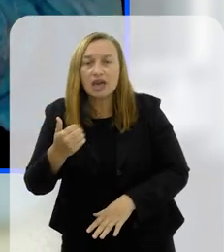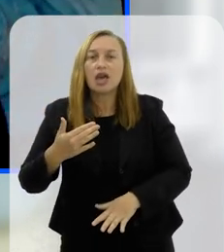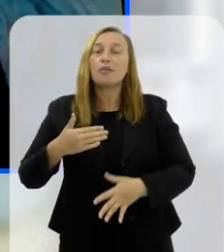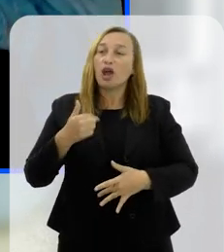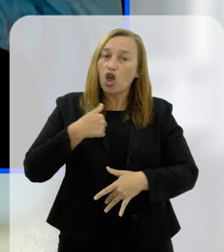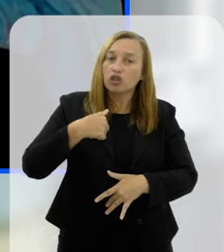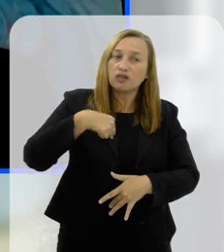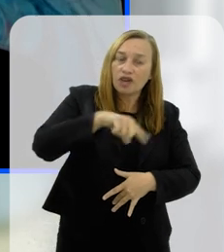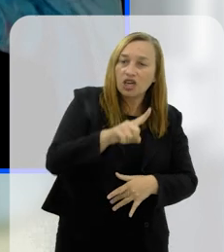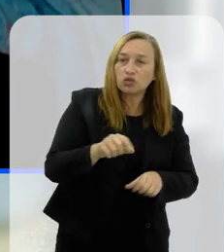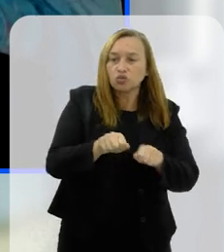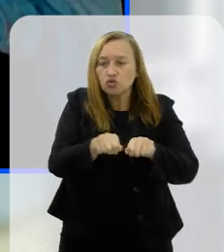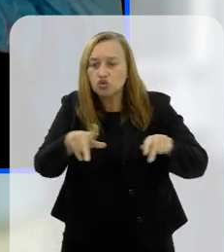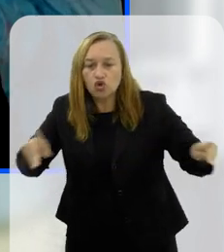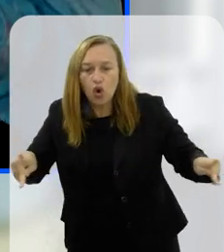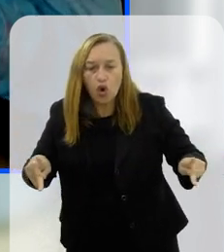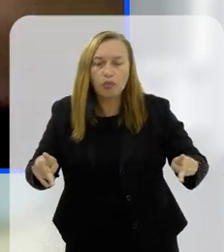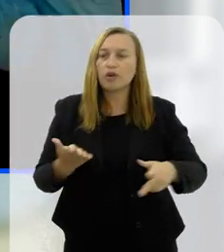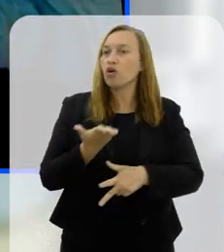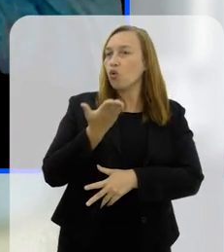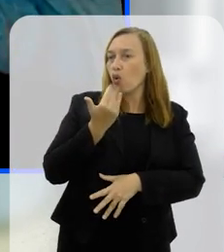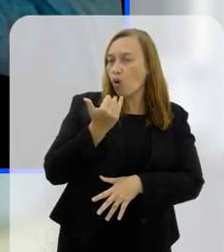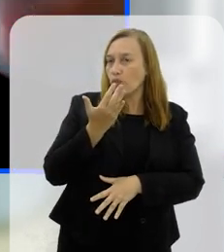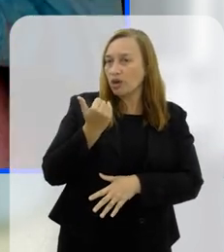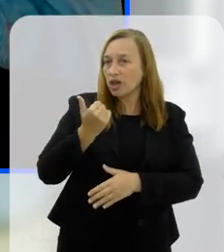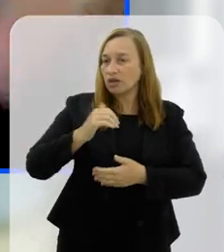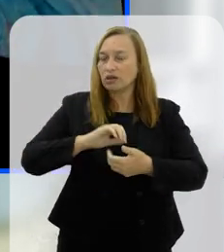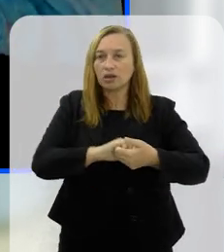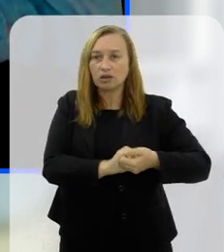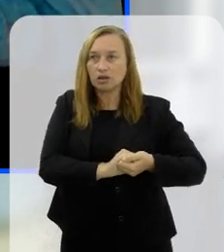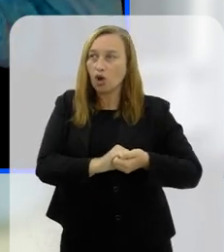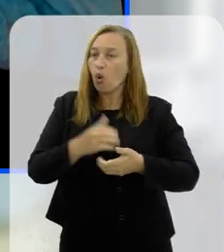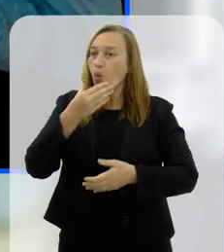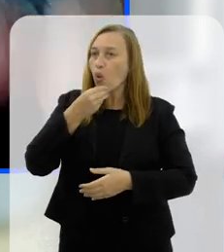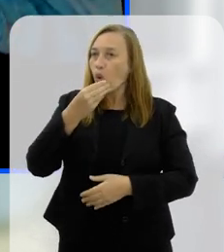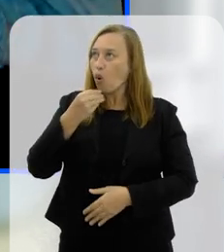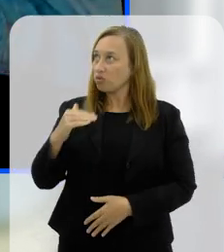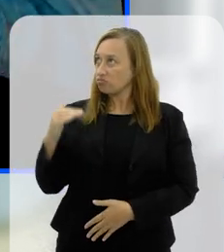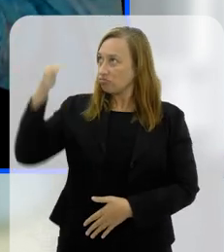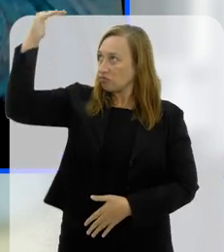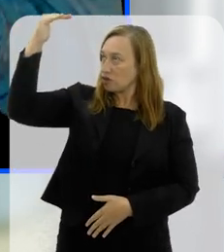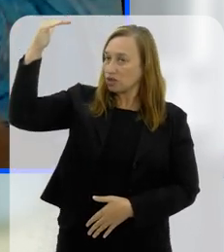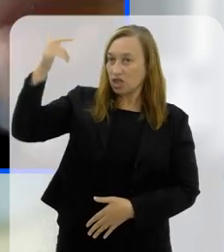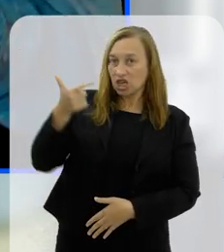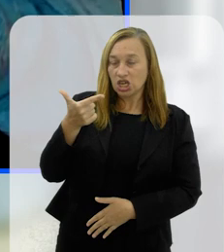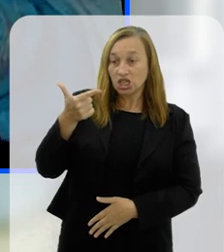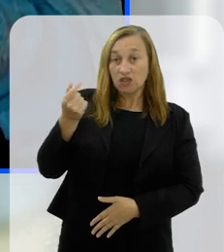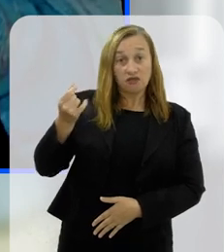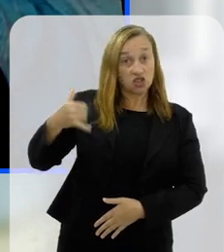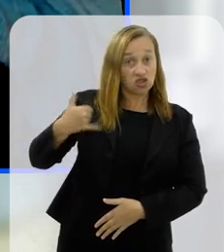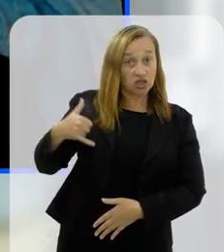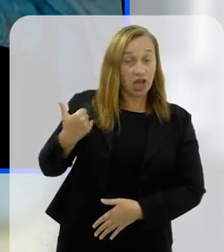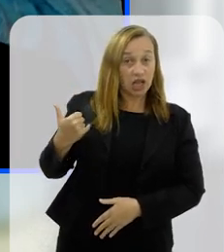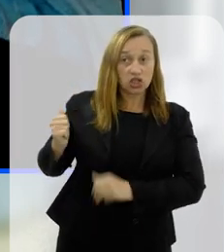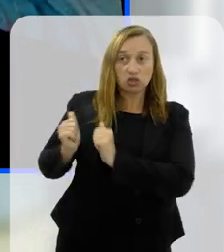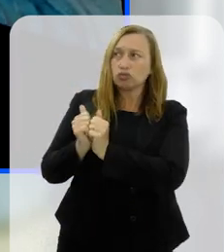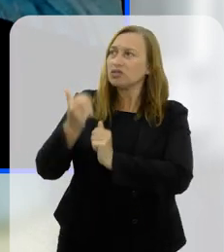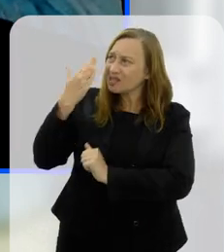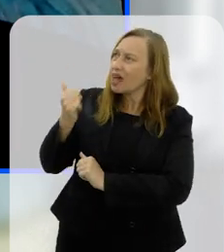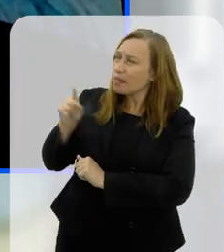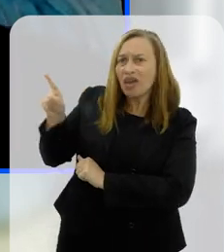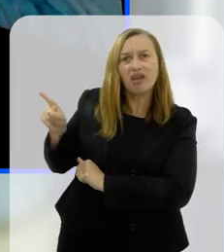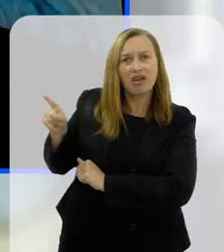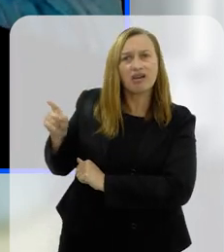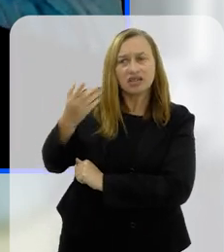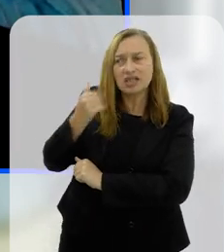eu tiver jantando quando eu tiver indo no shopping que eu ando de mão dada com um homem que é do meu tamanho de 20 anos por um shopping entendeu